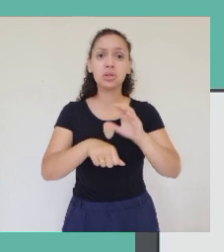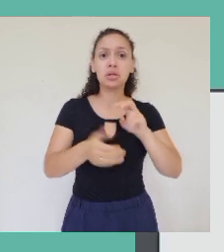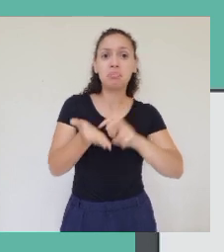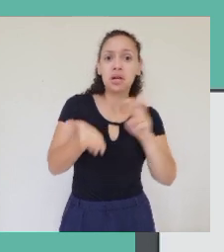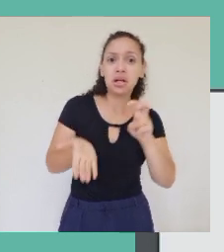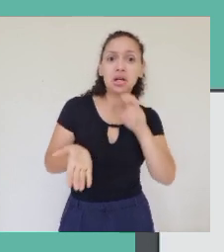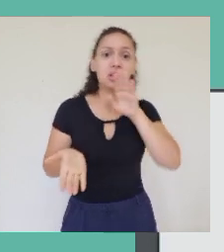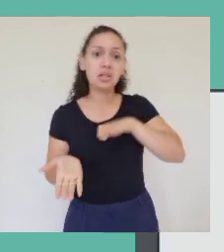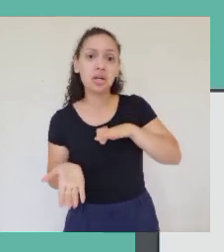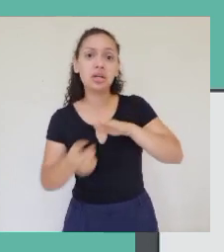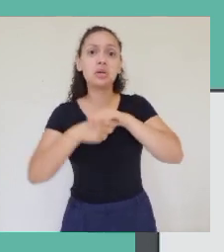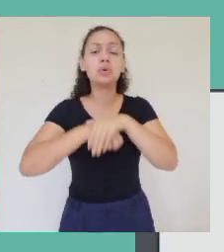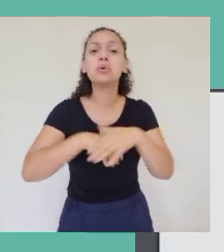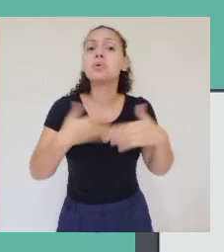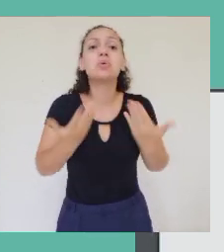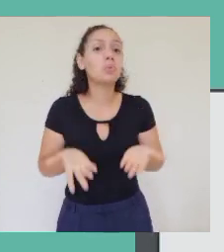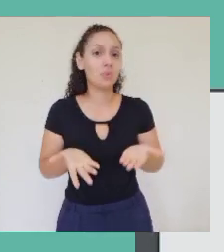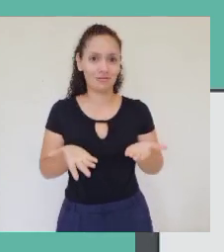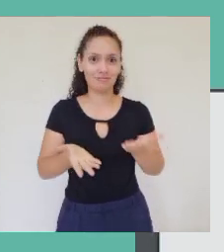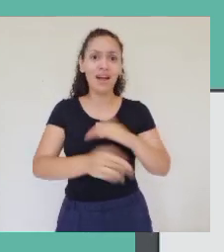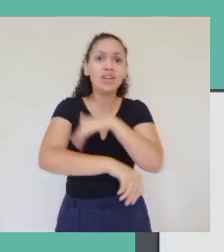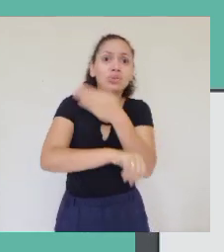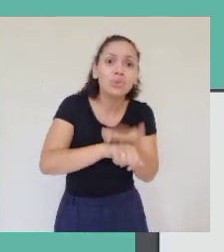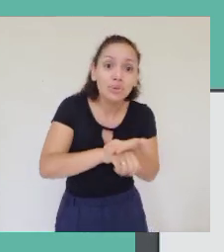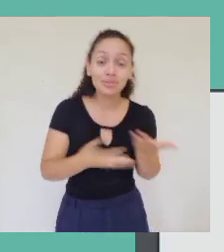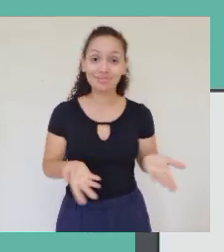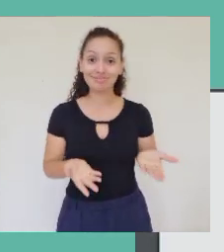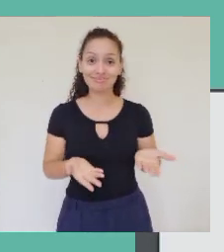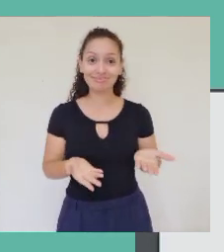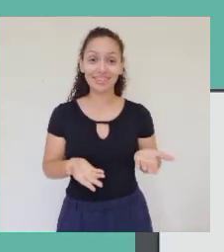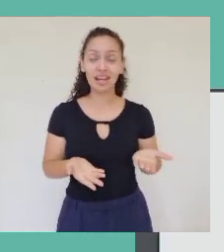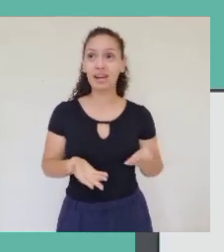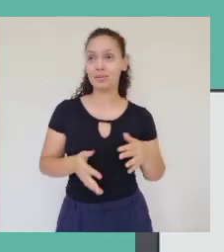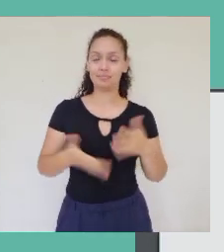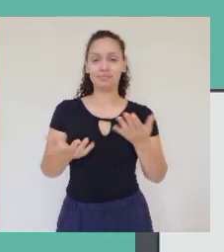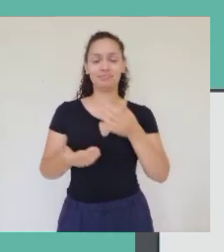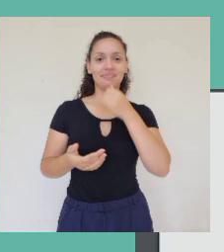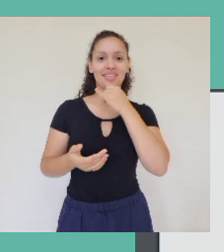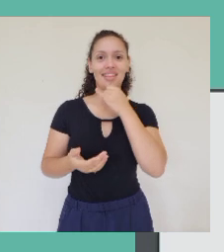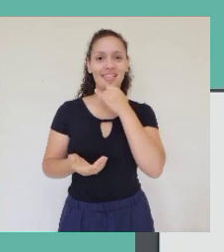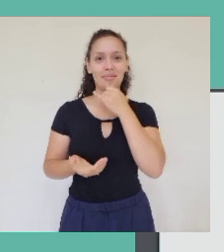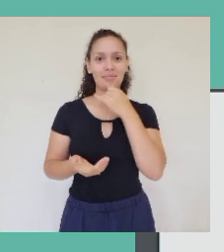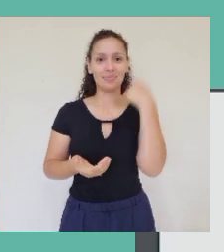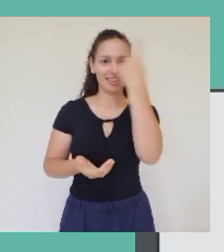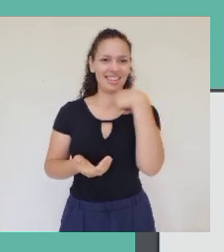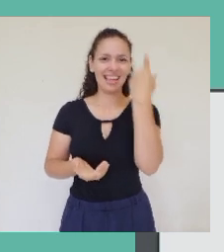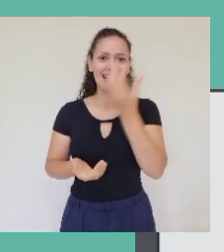colocar aí que passamos uma média de 6 horas na faculdade, Tem dias que passamos mais, tem dias que